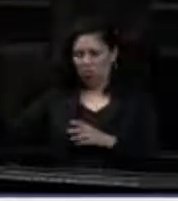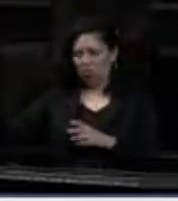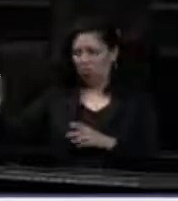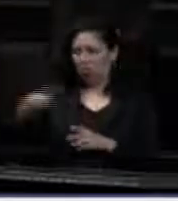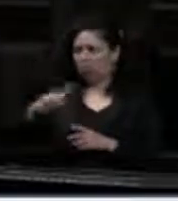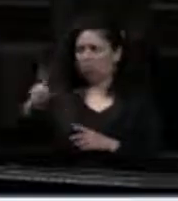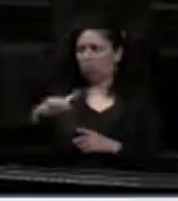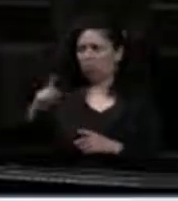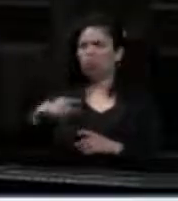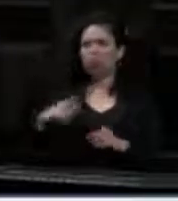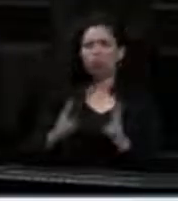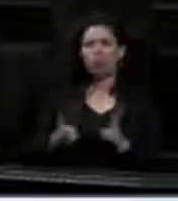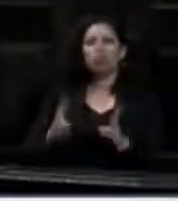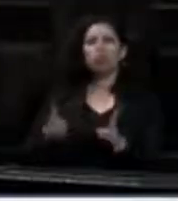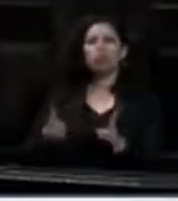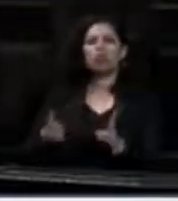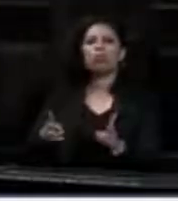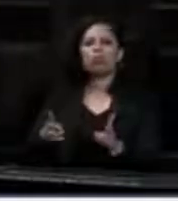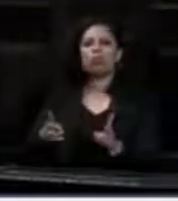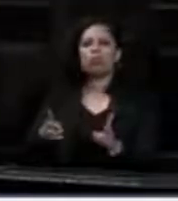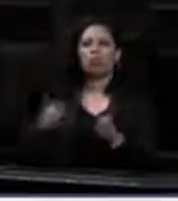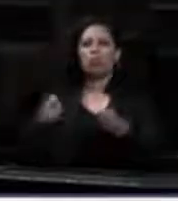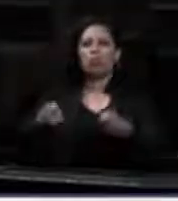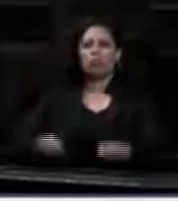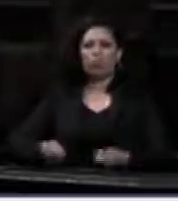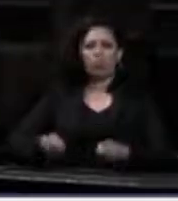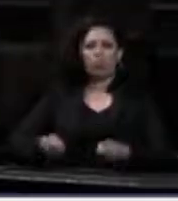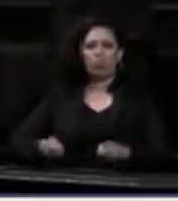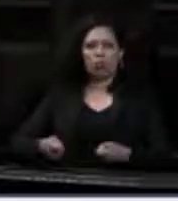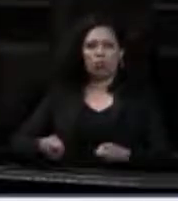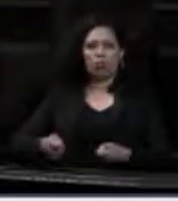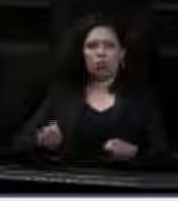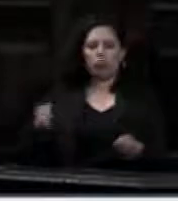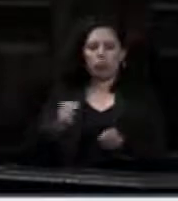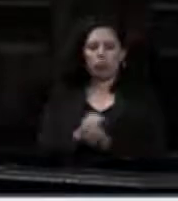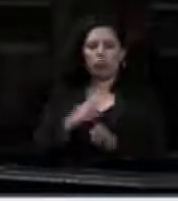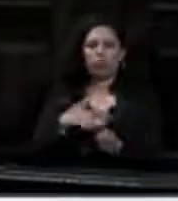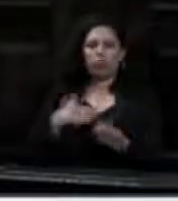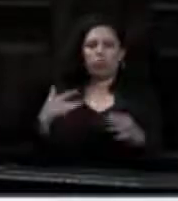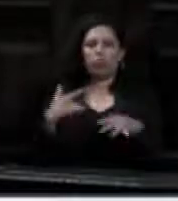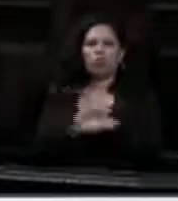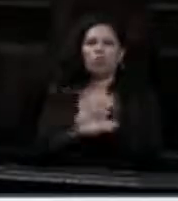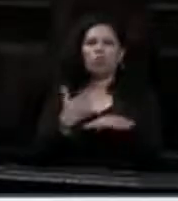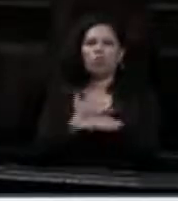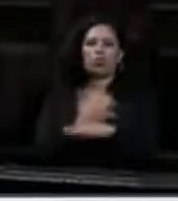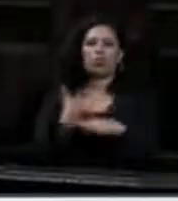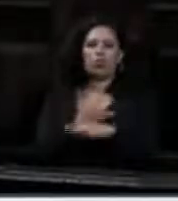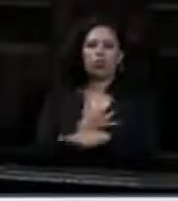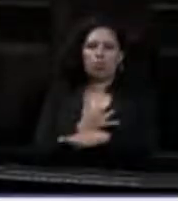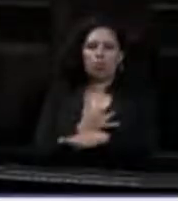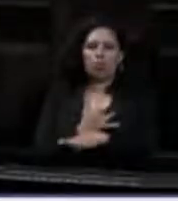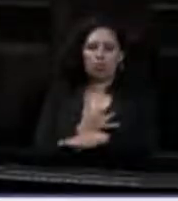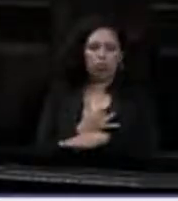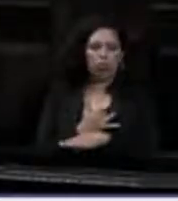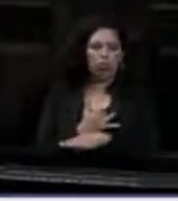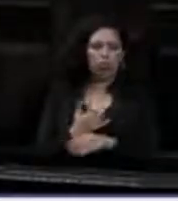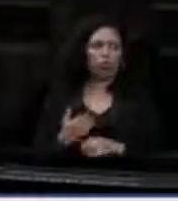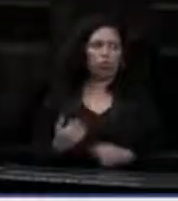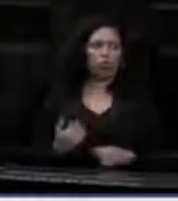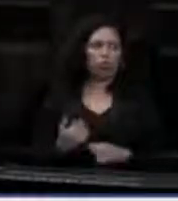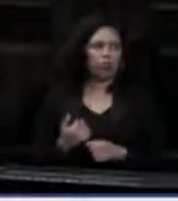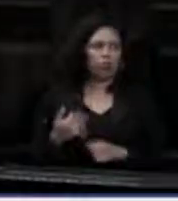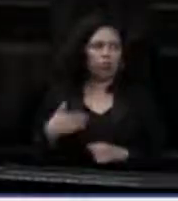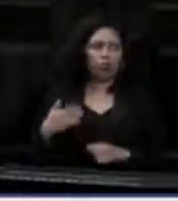de tentar vender não só Nova Friburgo, mas vender as cidades no entorno da maneira que bem entendem.